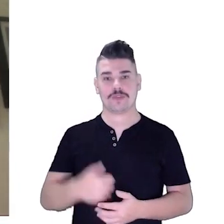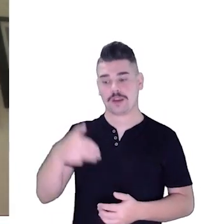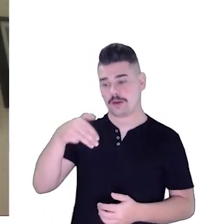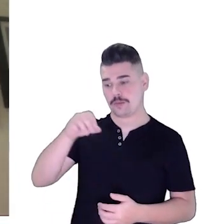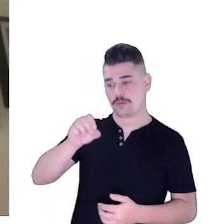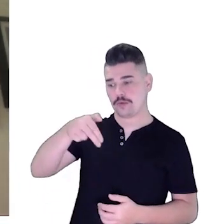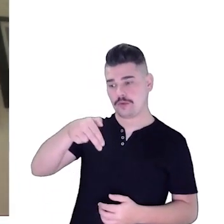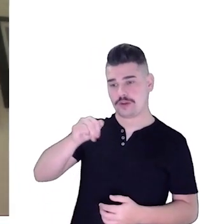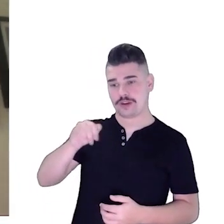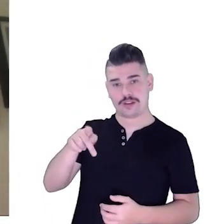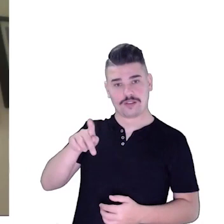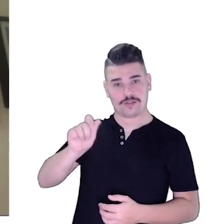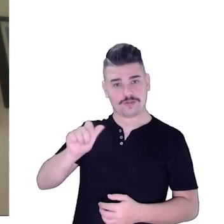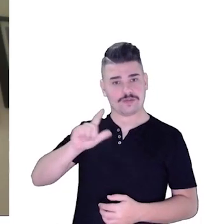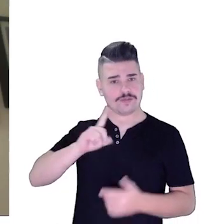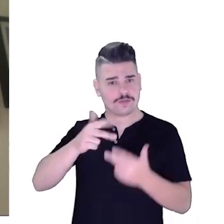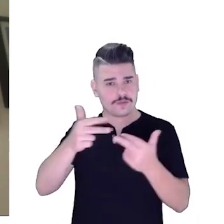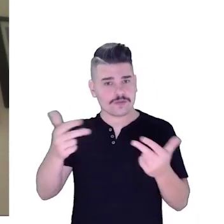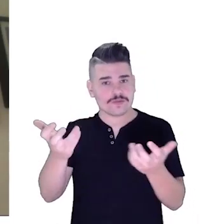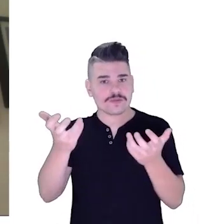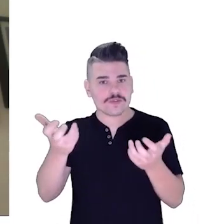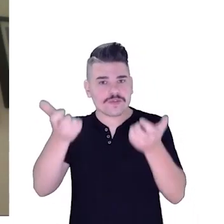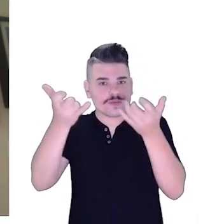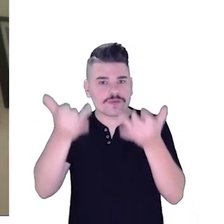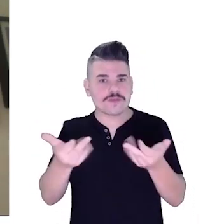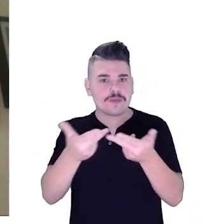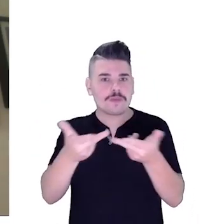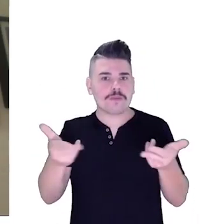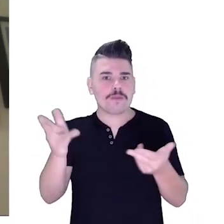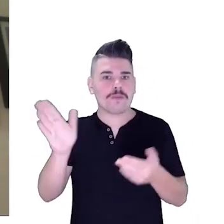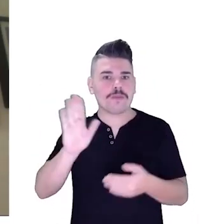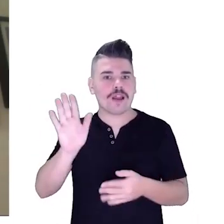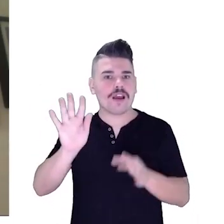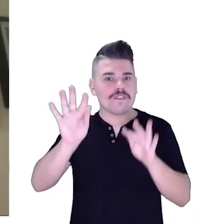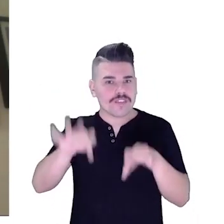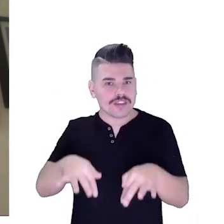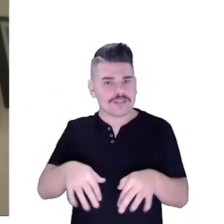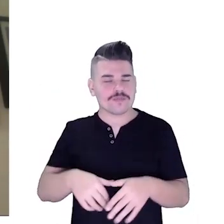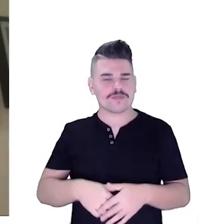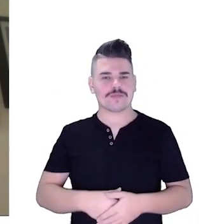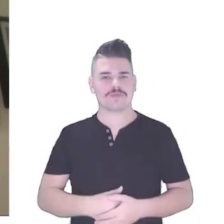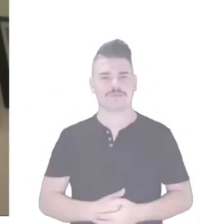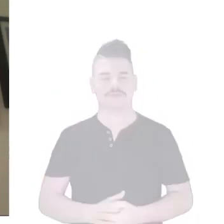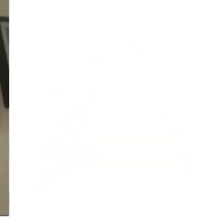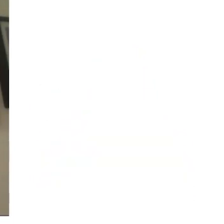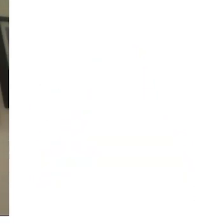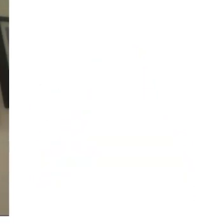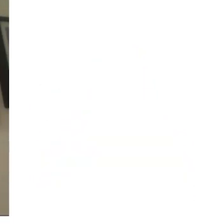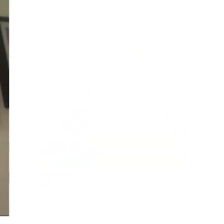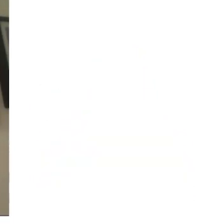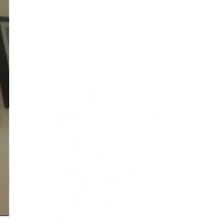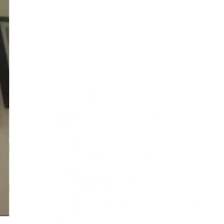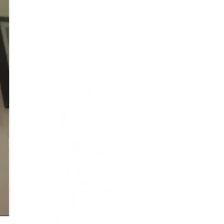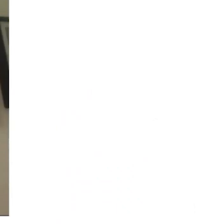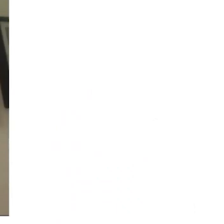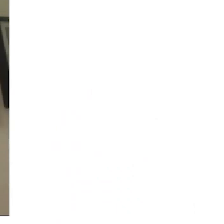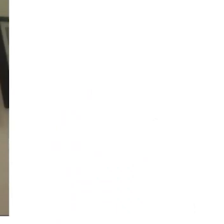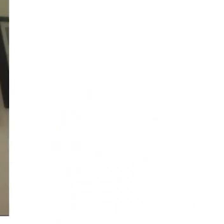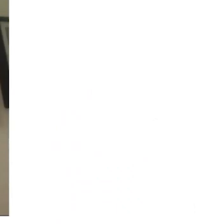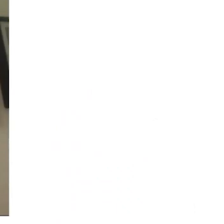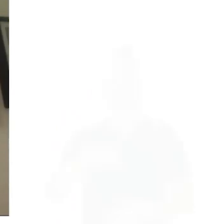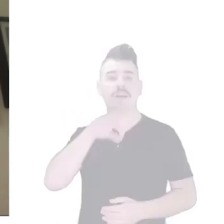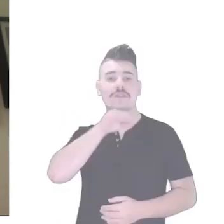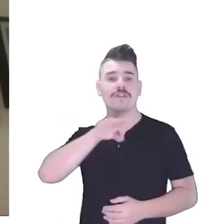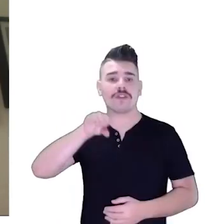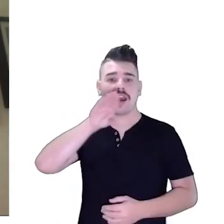Mônica, tem algo que você queira dizer para encerrar? Monica, would you like to